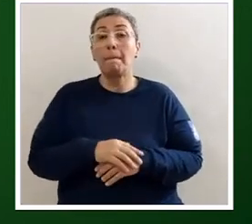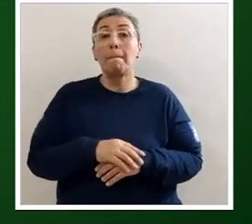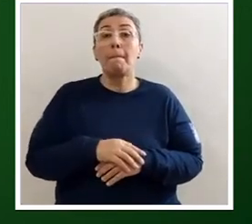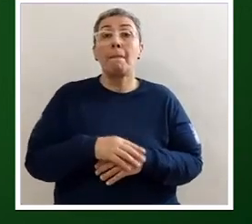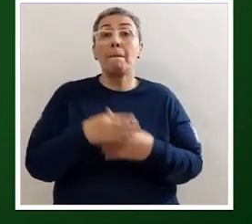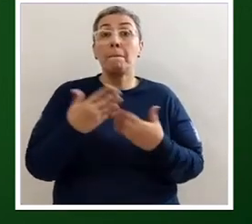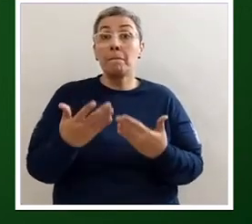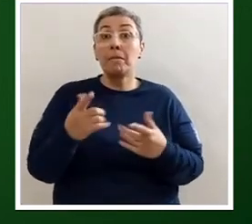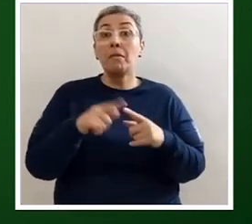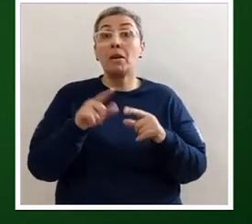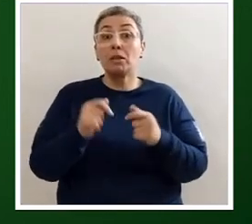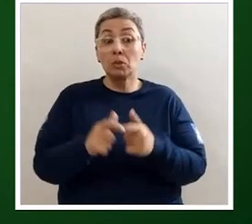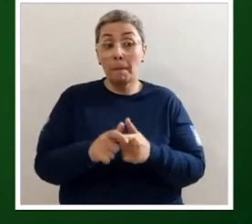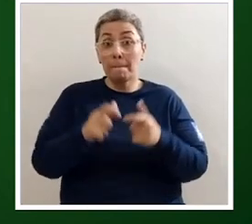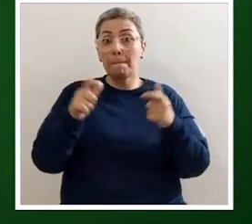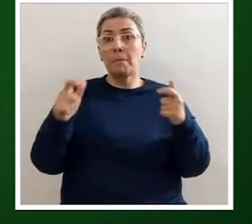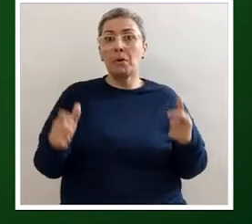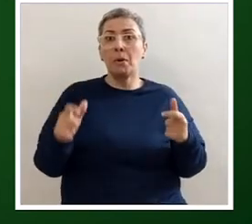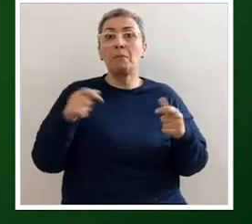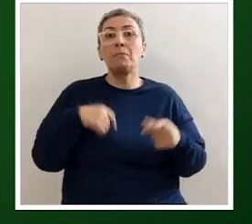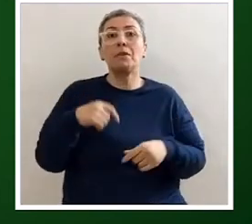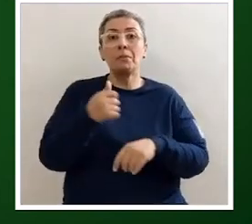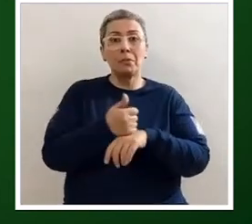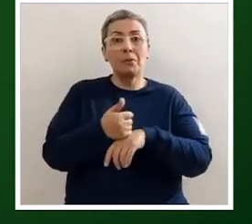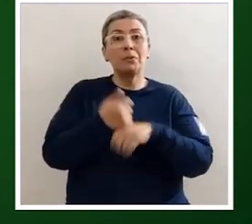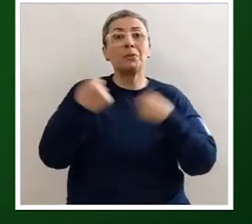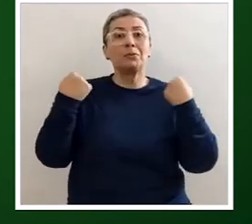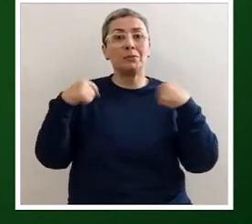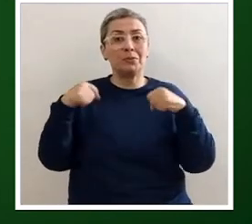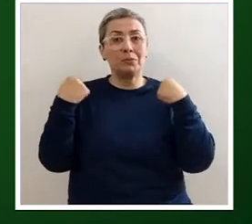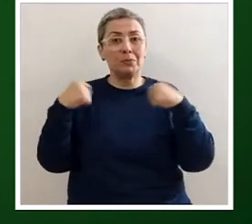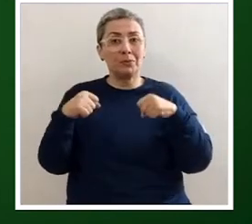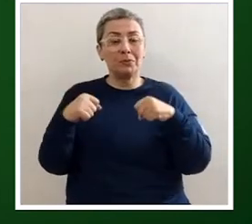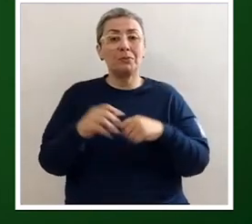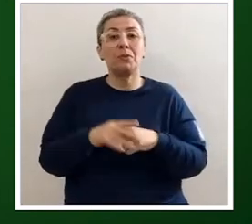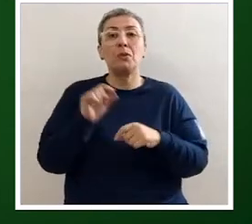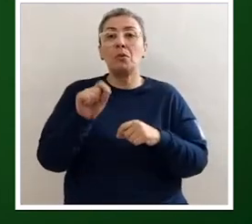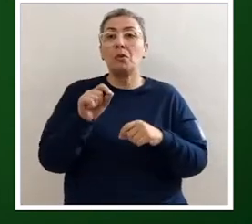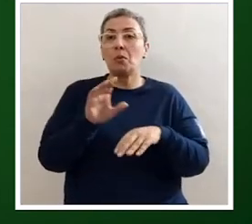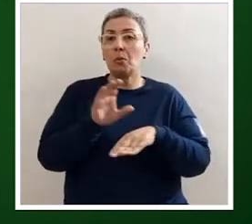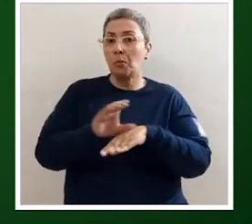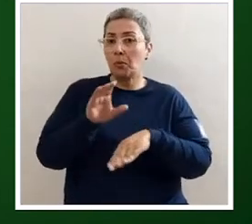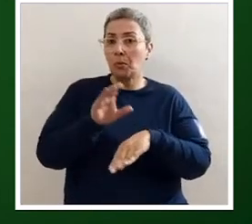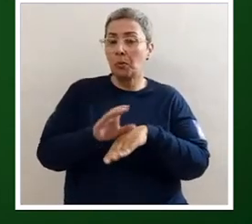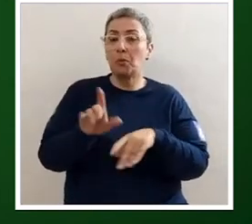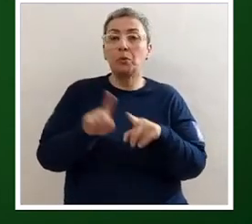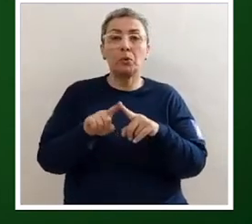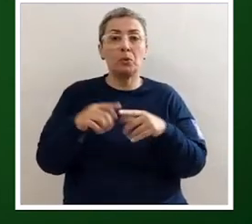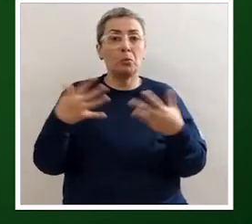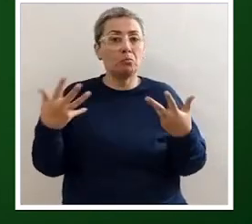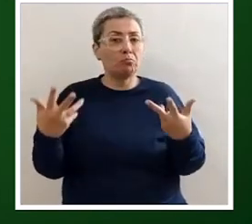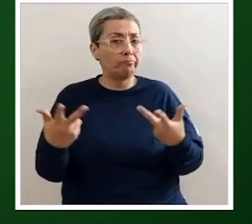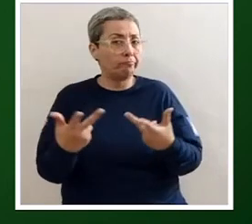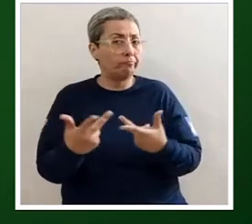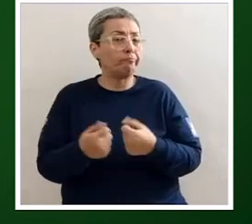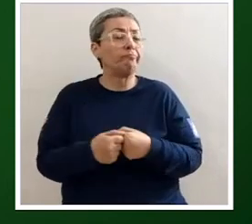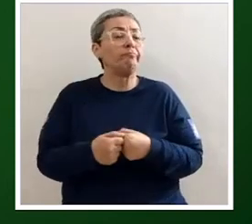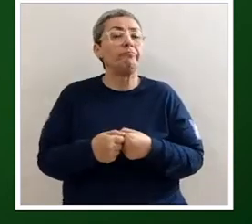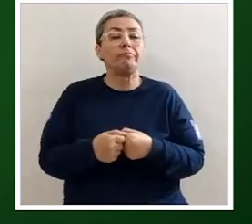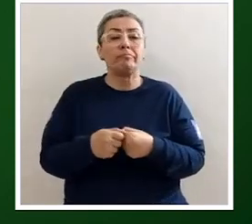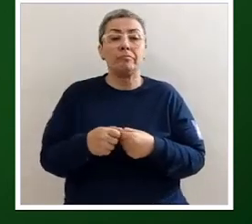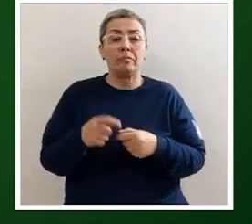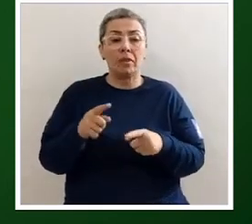nós ampliamos para o profissional de educação física foi um curso também muito proveitoso